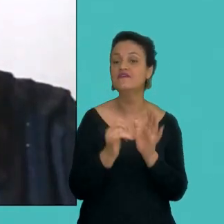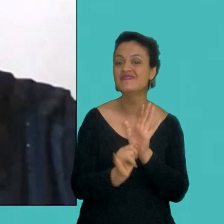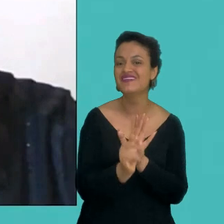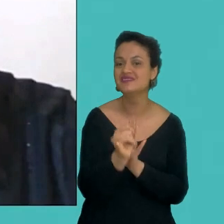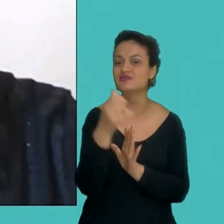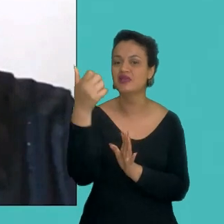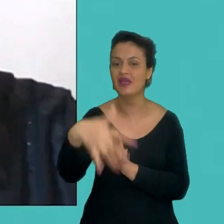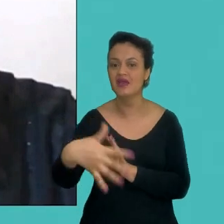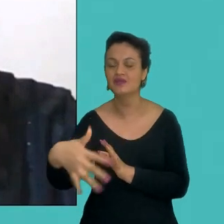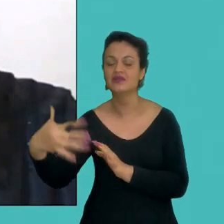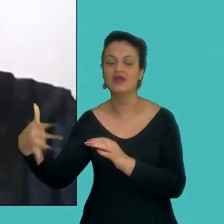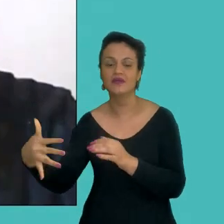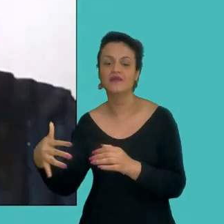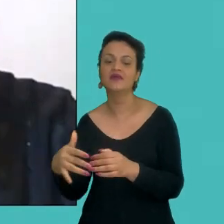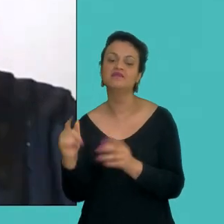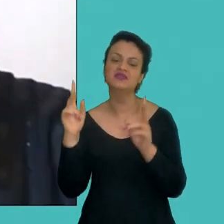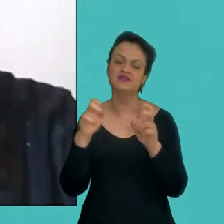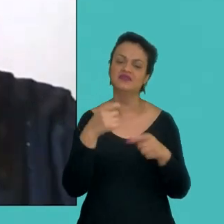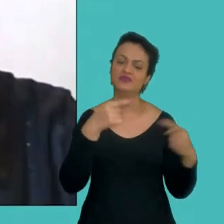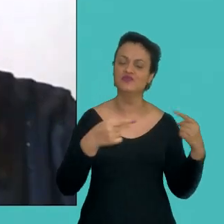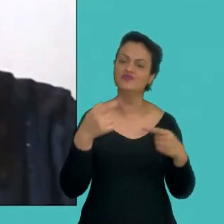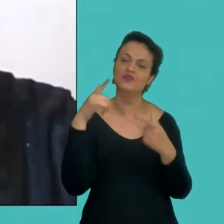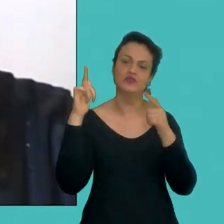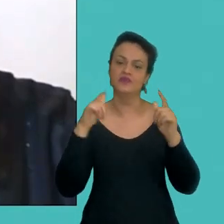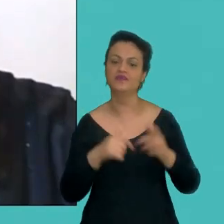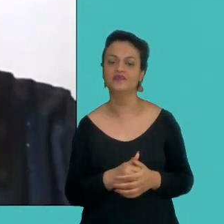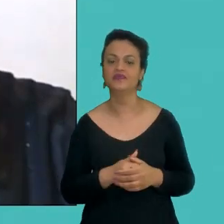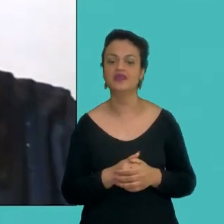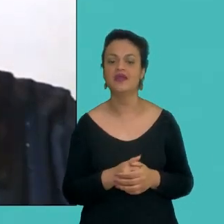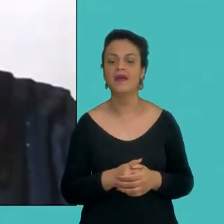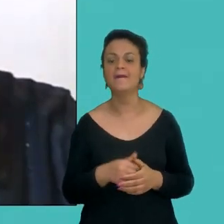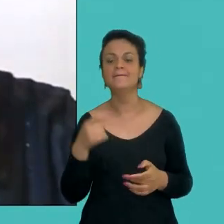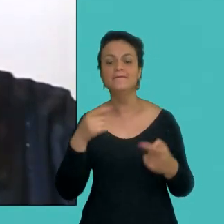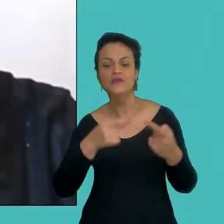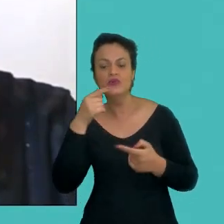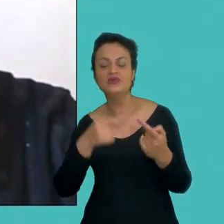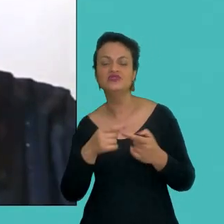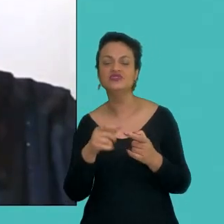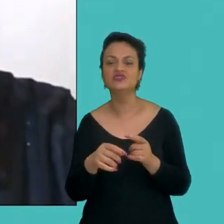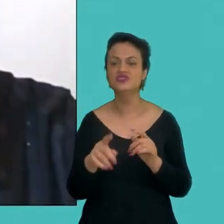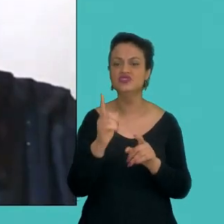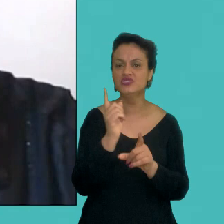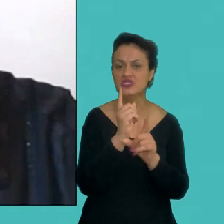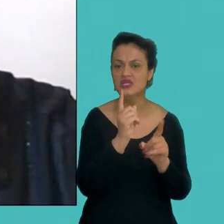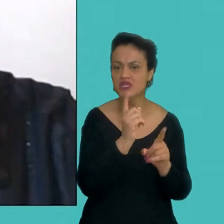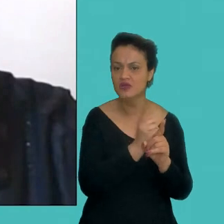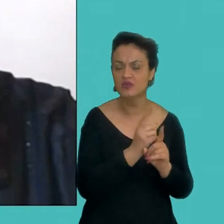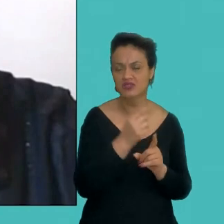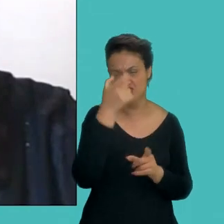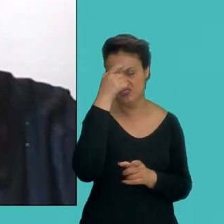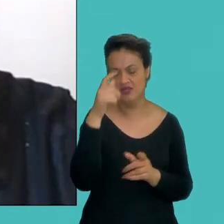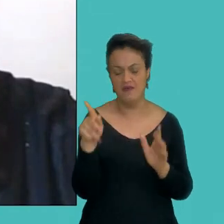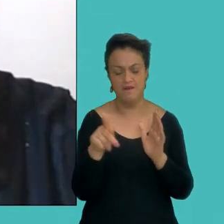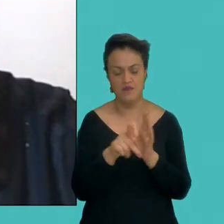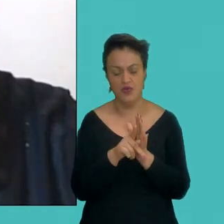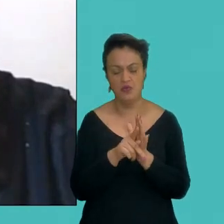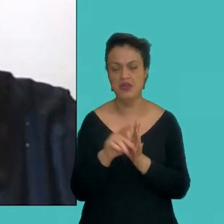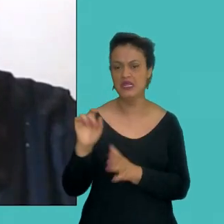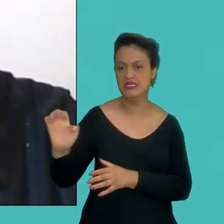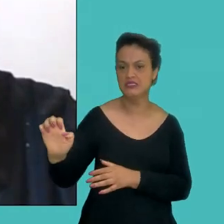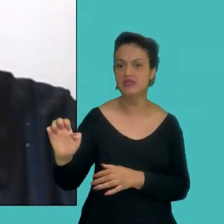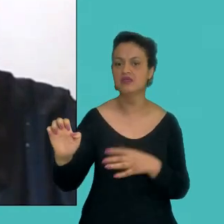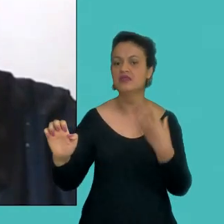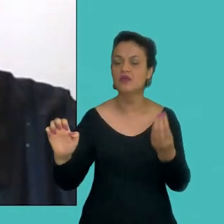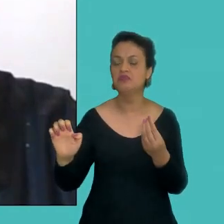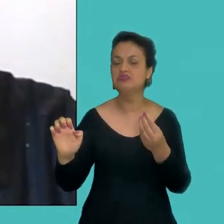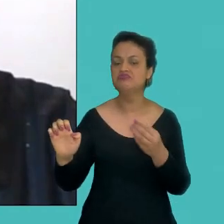é a percepção da inflação mas isso é outra discussão, como que as políticas identitárias, particularmente da esquerda